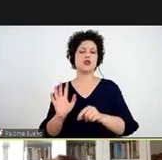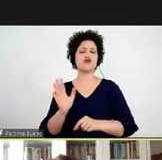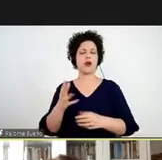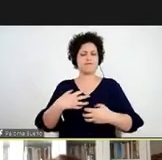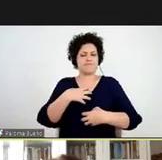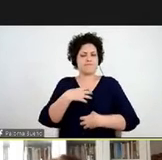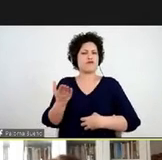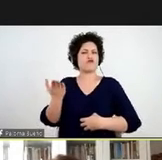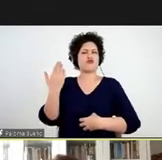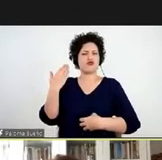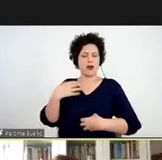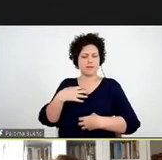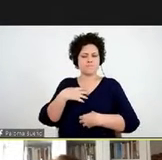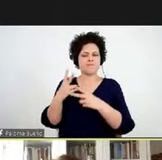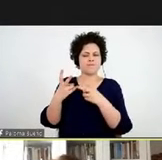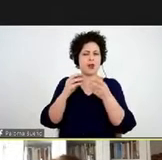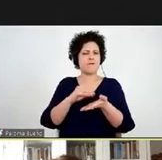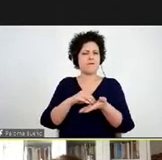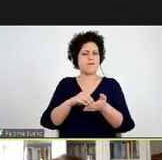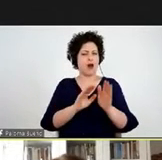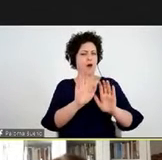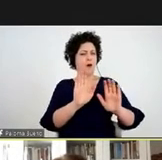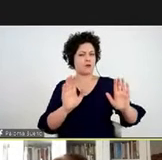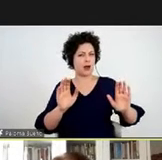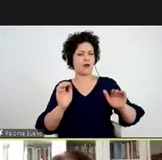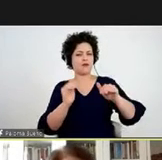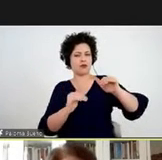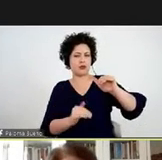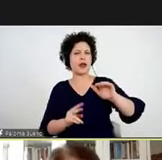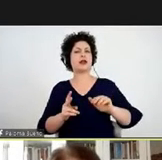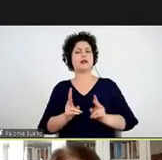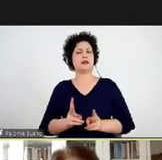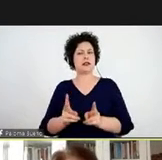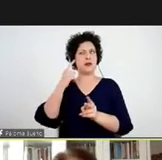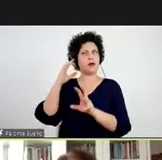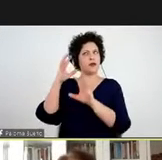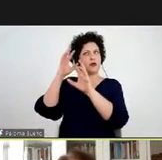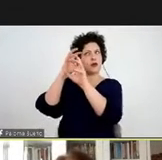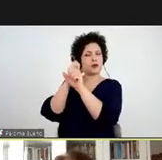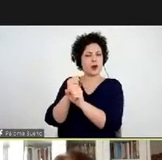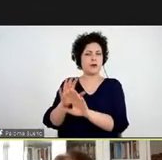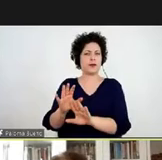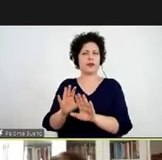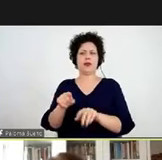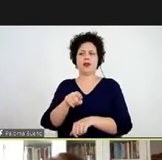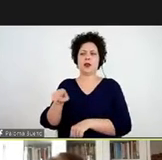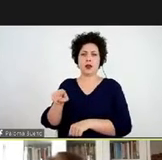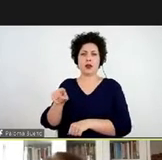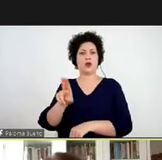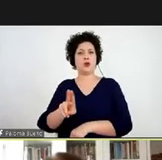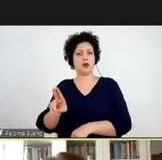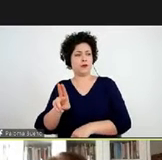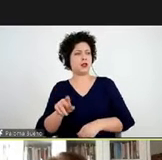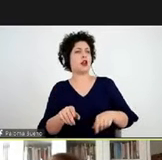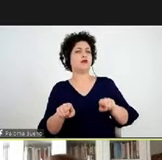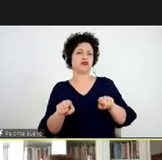necessidade de uma galeria. Eu sempre falava, fazia uma equação. A galeria está para a universidade,